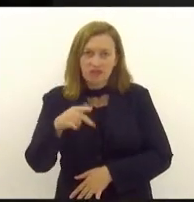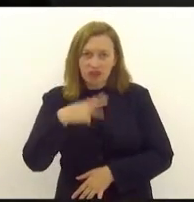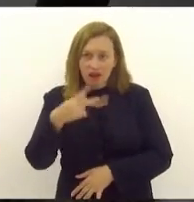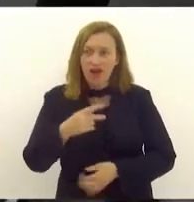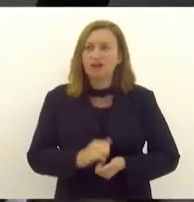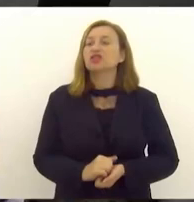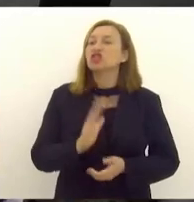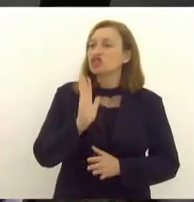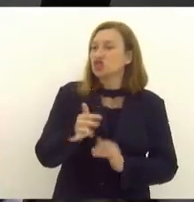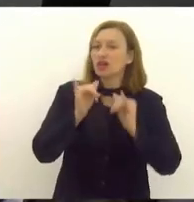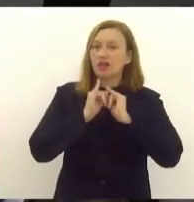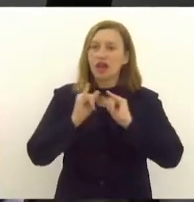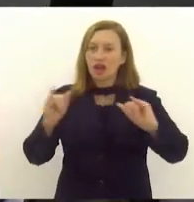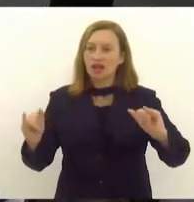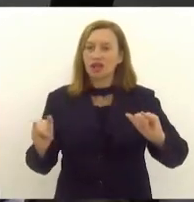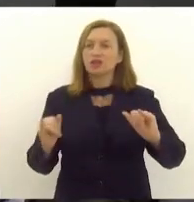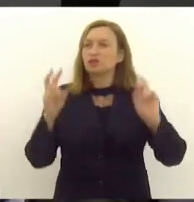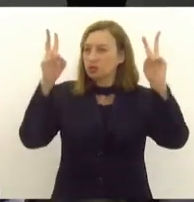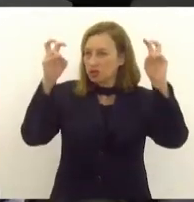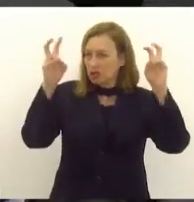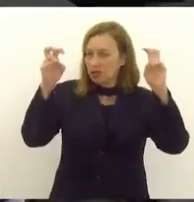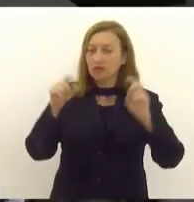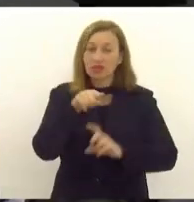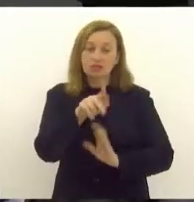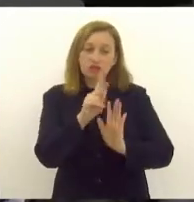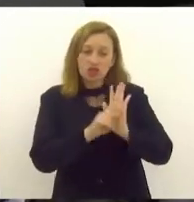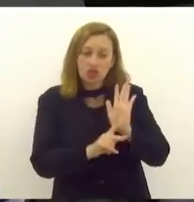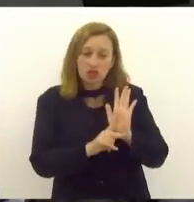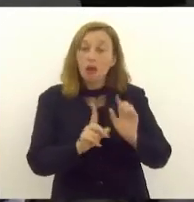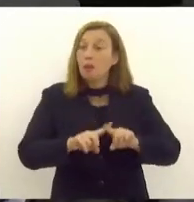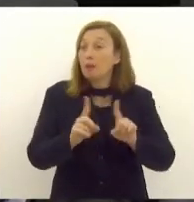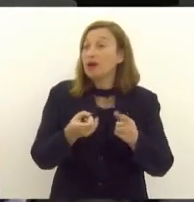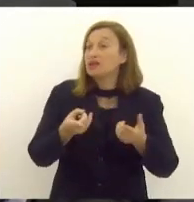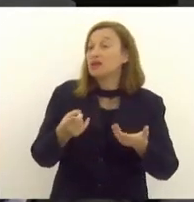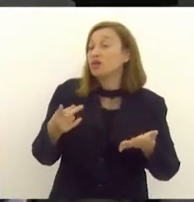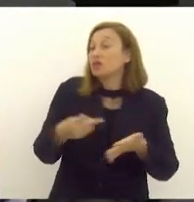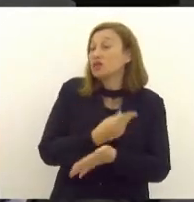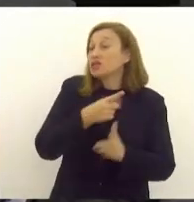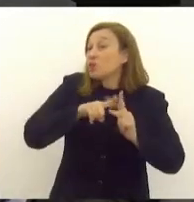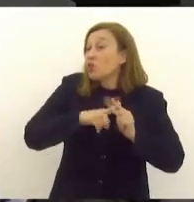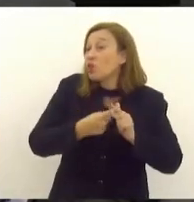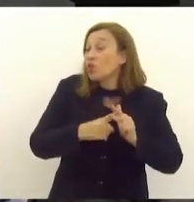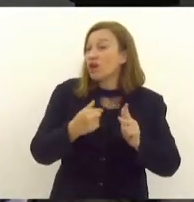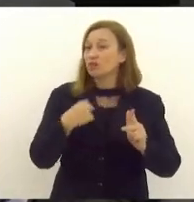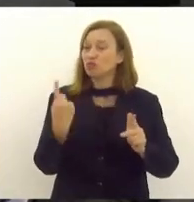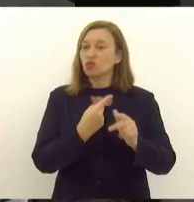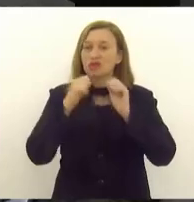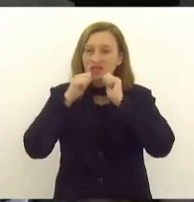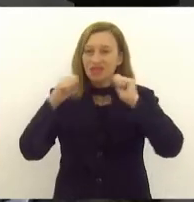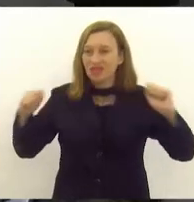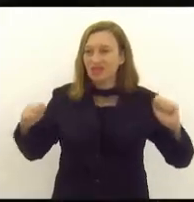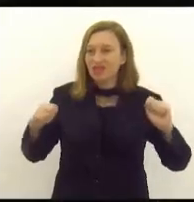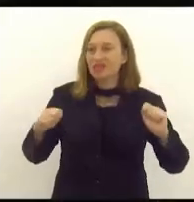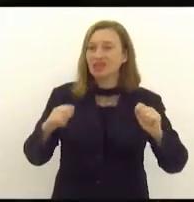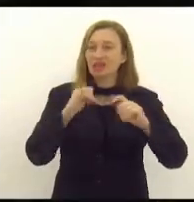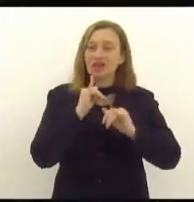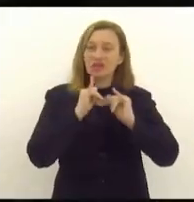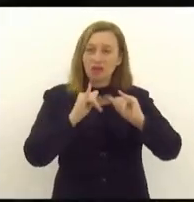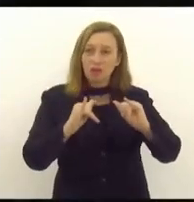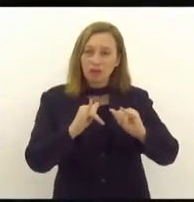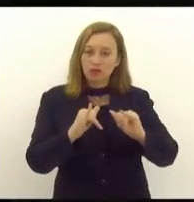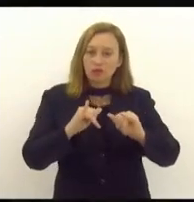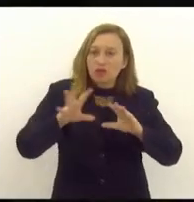já declarei sobre a temática desse projeto mas ocorreu um erro da nossa Assessoria na justificativa